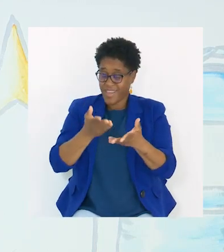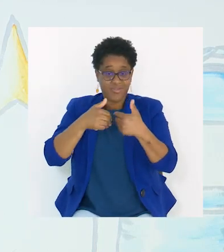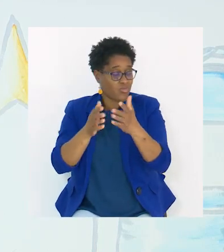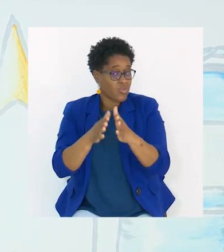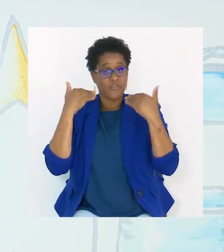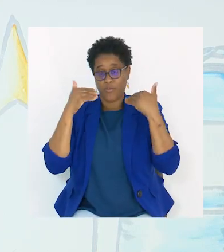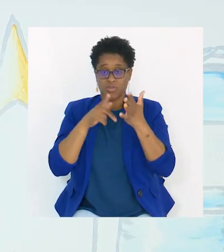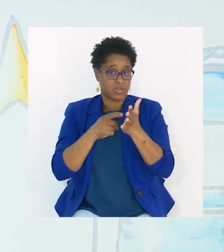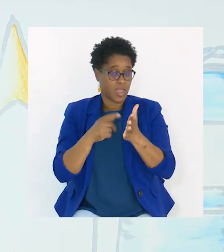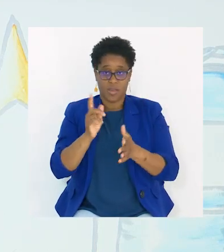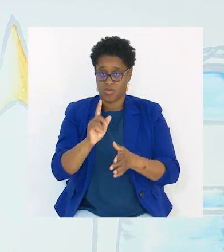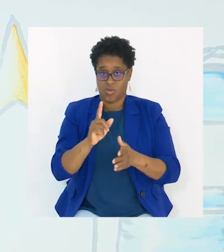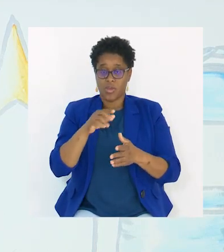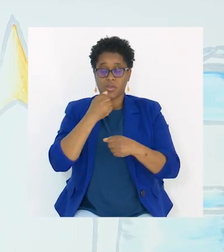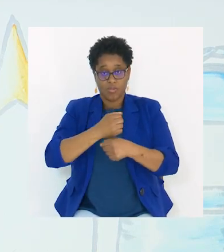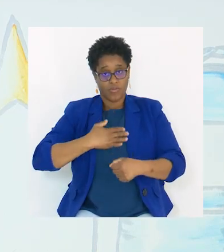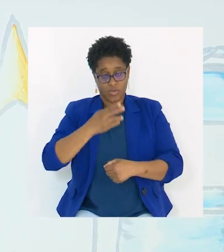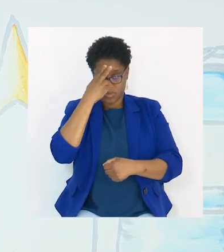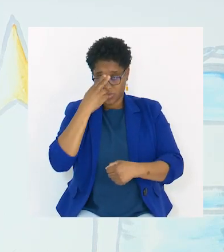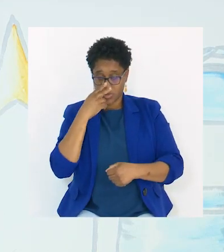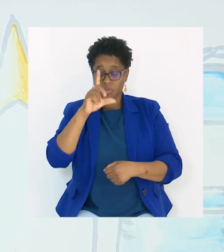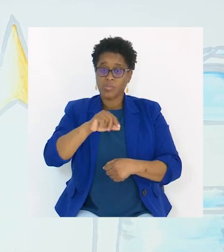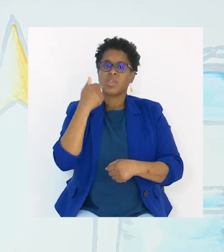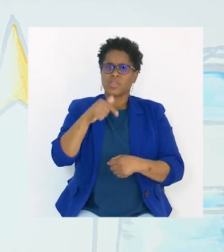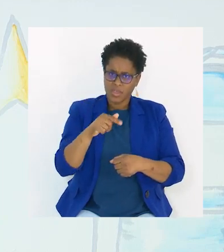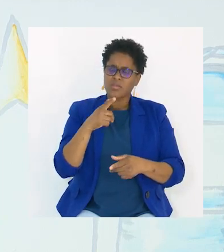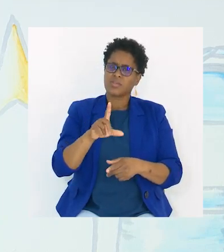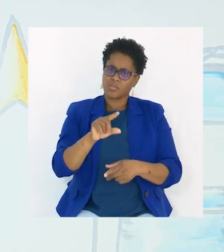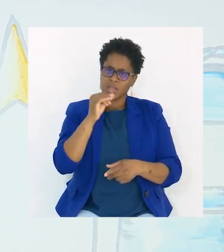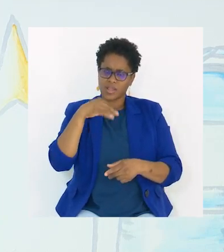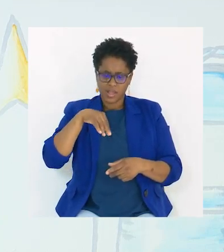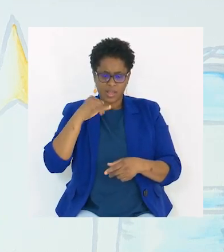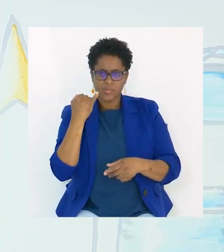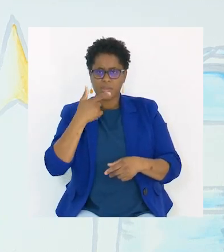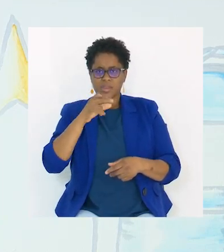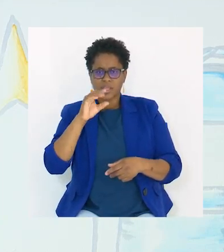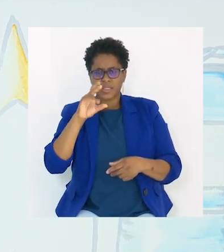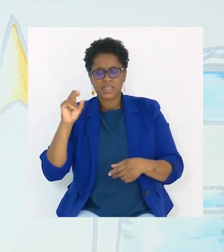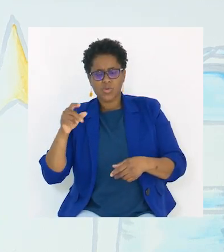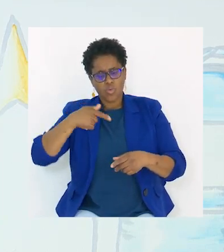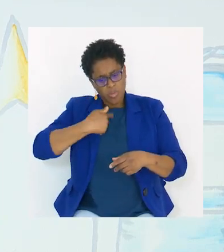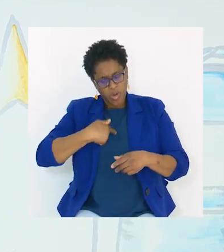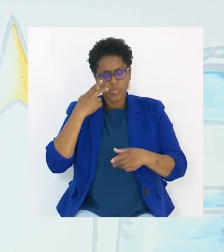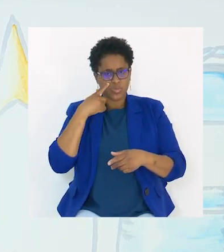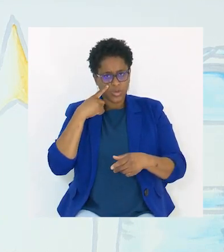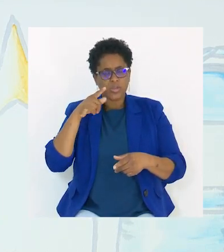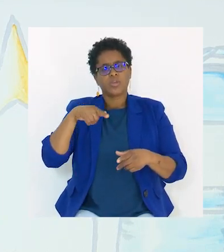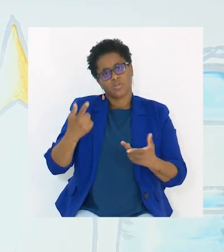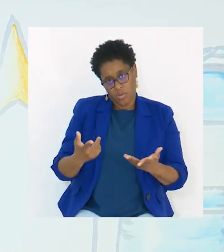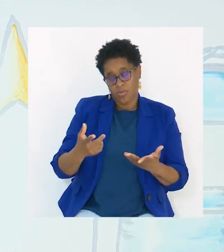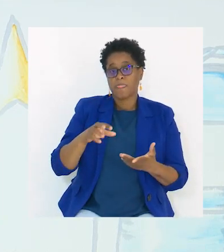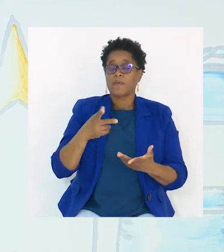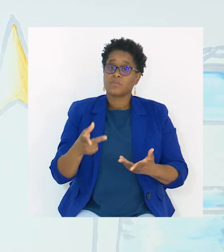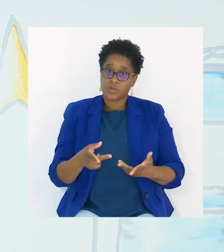o historiador também tem limitação do seu próprio conhecimento. Por isso que recorre às outras